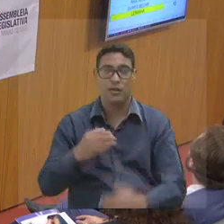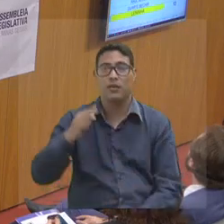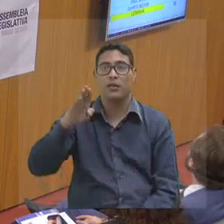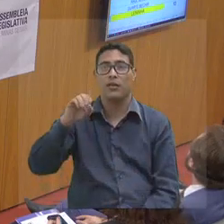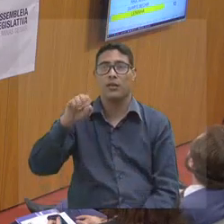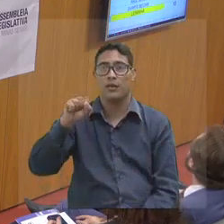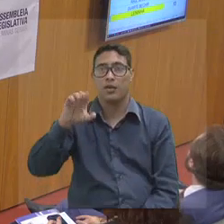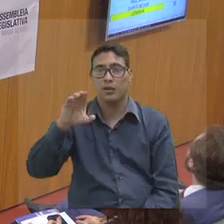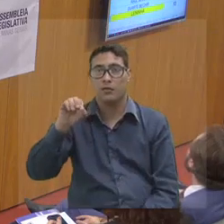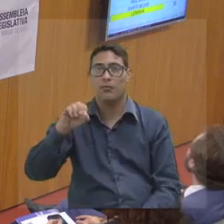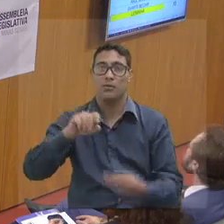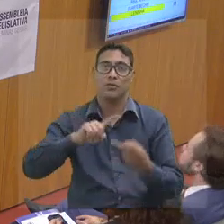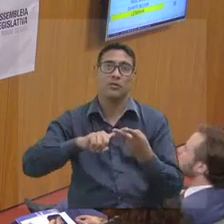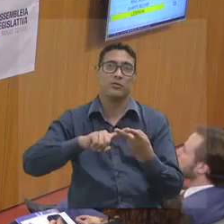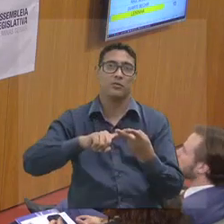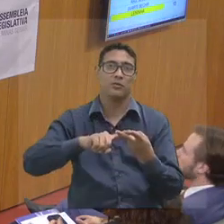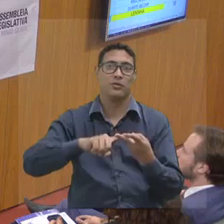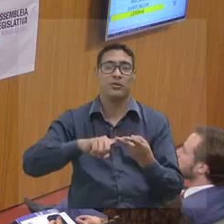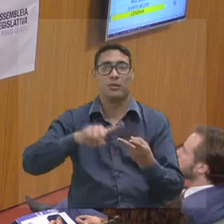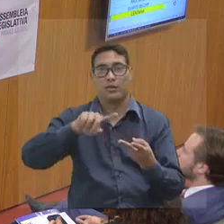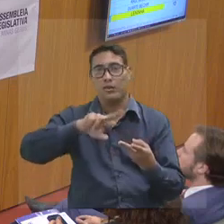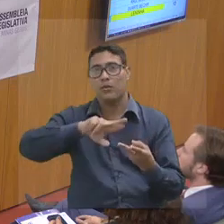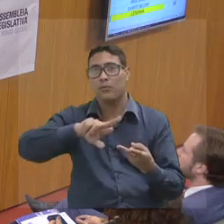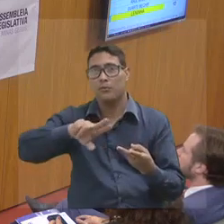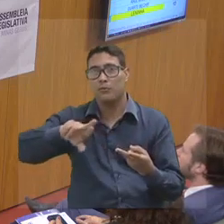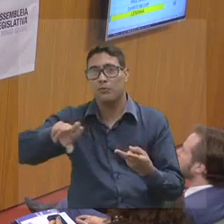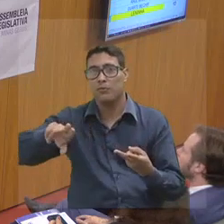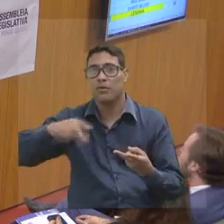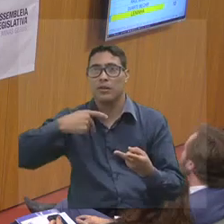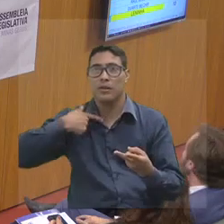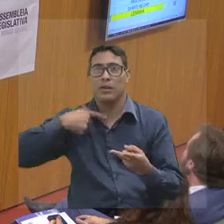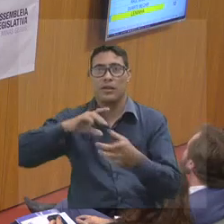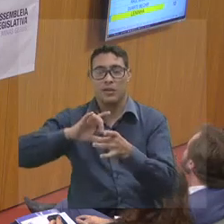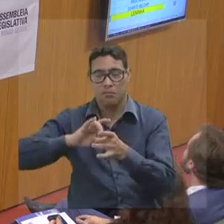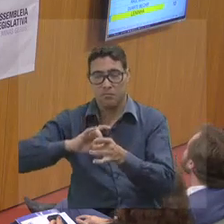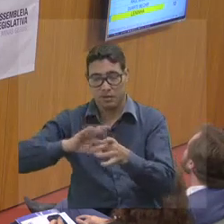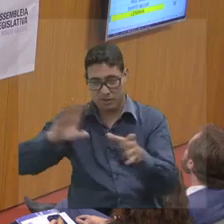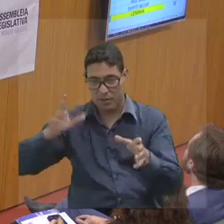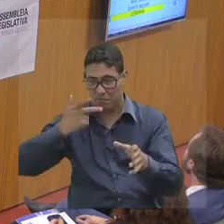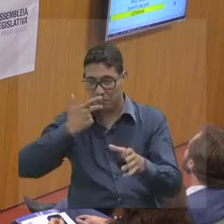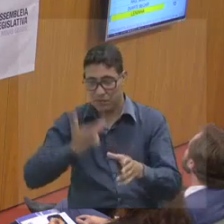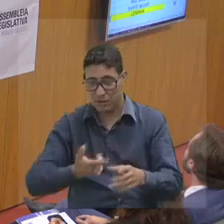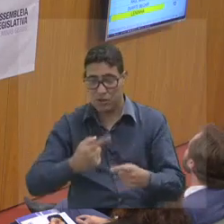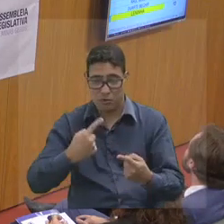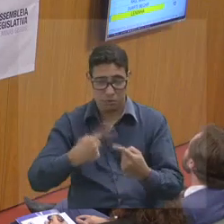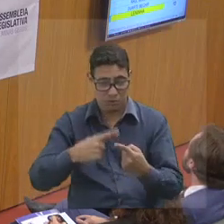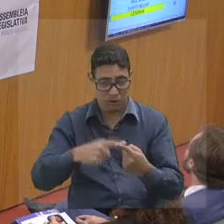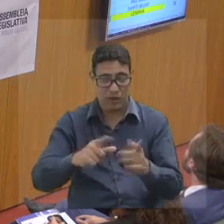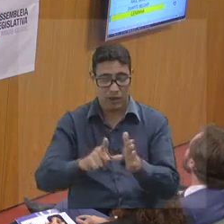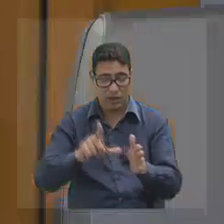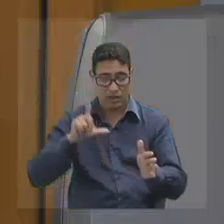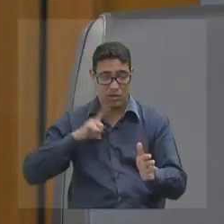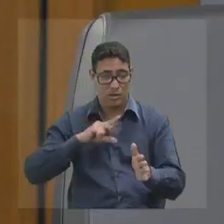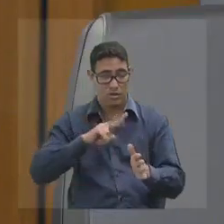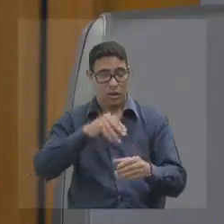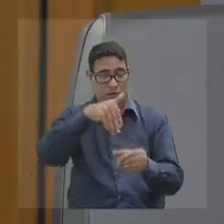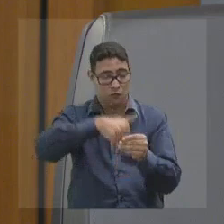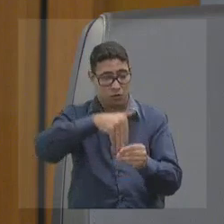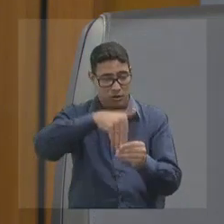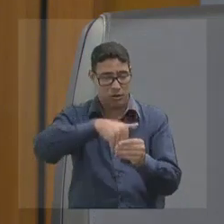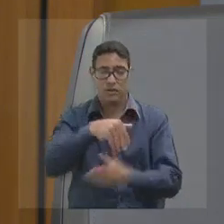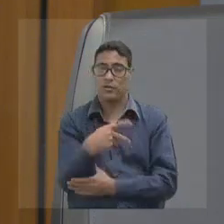o bexi e cederam para que eu pudesse falar que nós também processo de votação na casa mas eu queria cumprimentar a